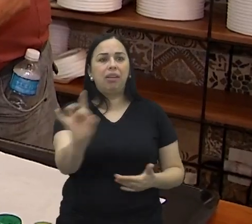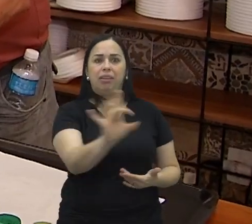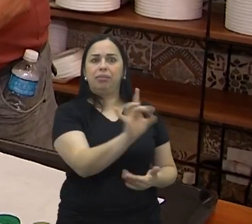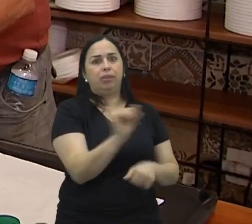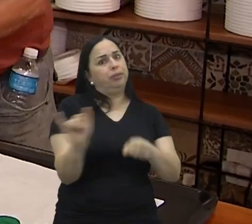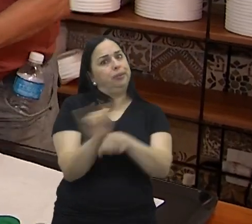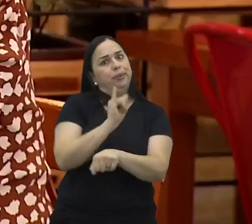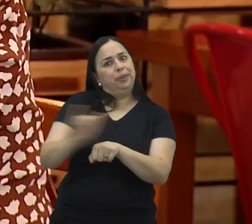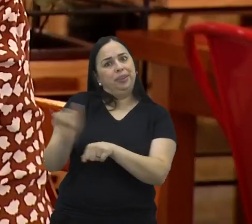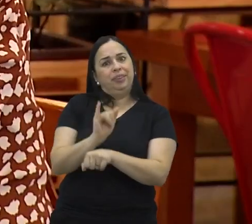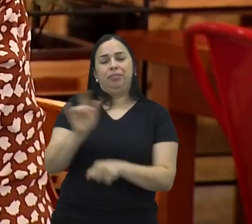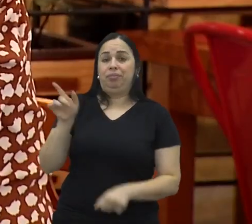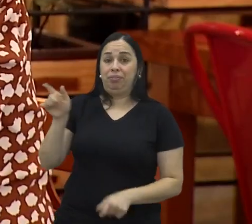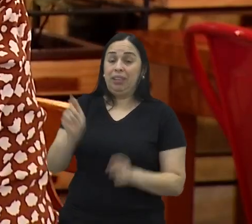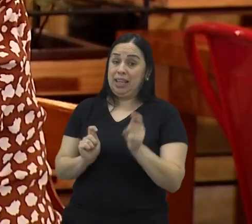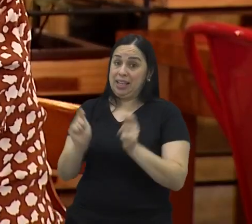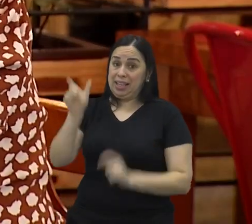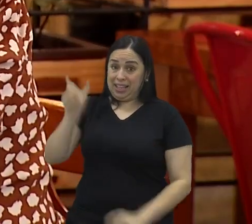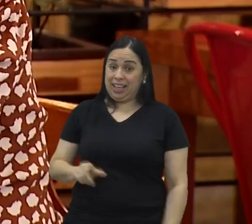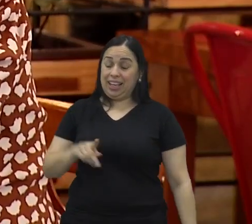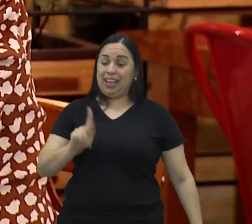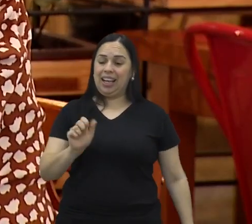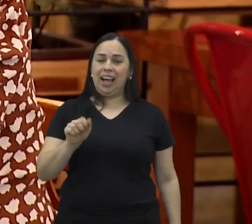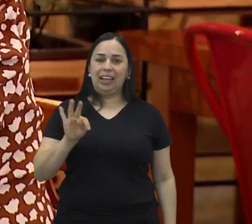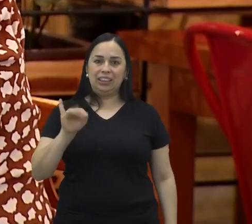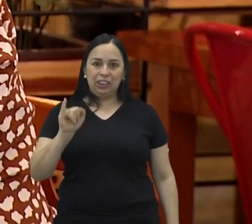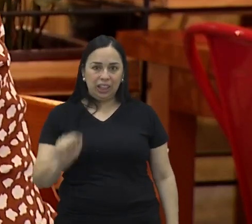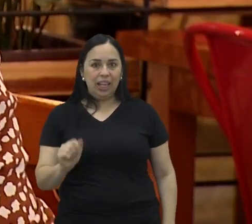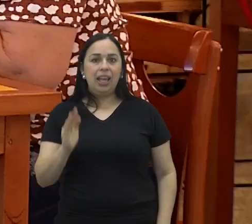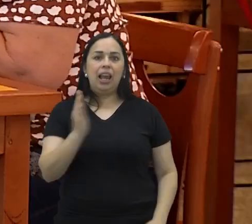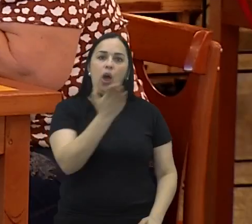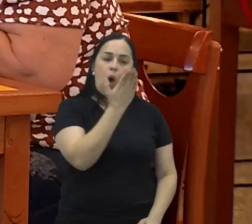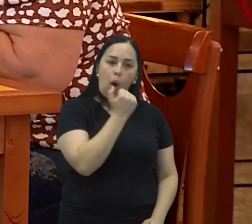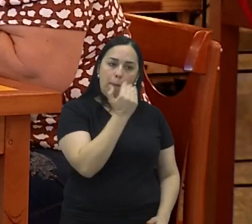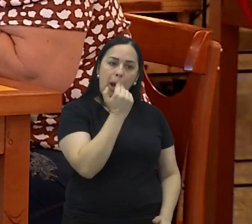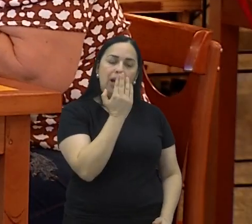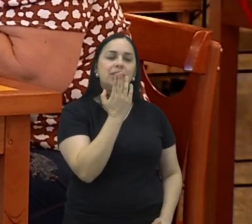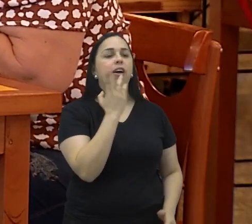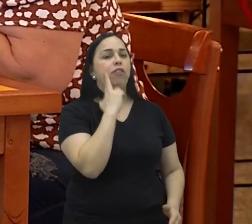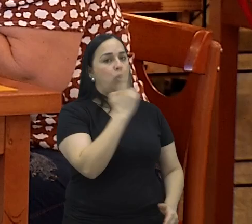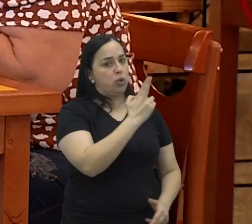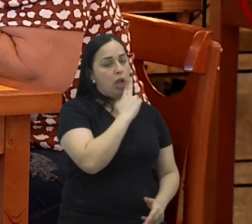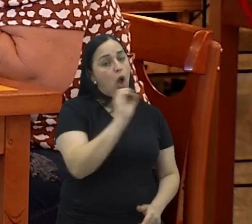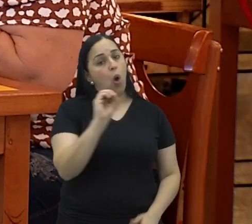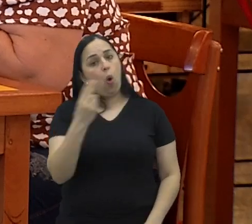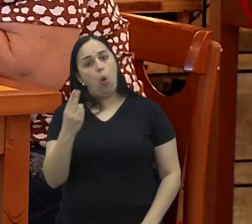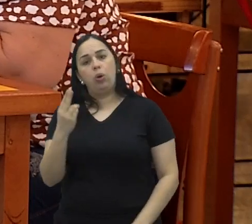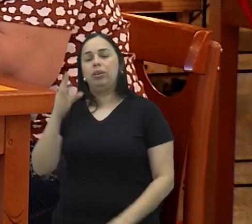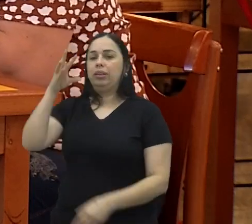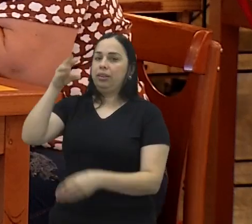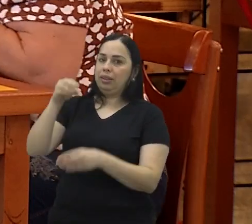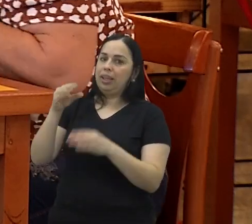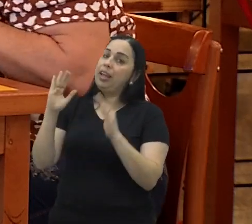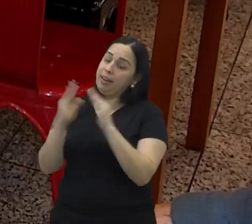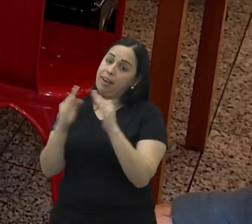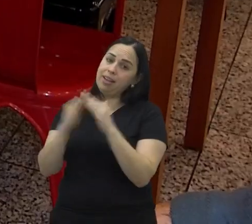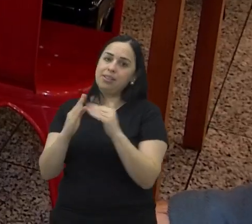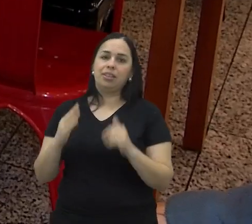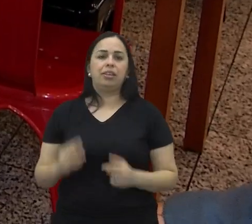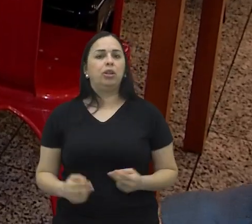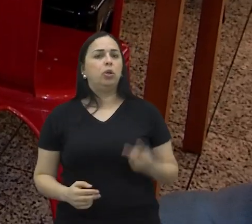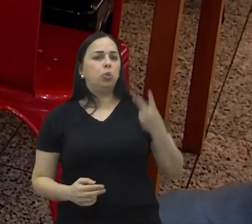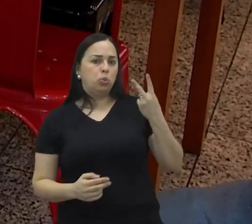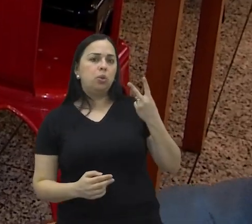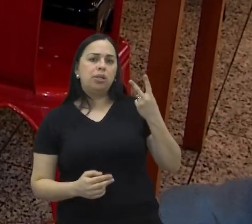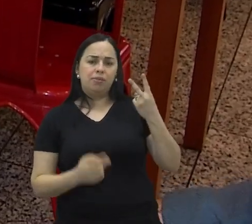cada um faz o que pode. A Kátia, por exemplo, tenta um revezamento. Almoça algumas vezes fora, outras em casa. Acho que